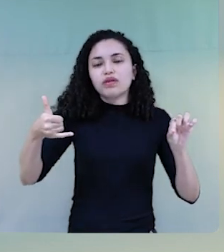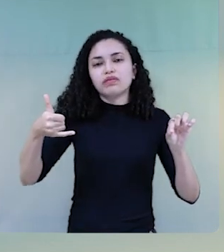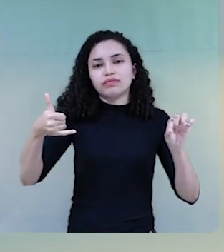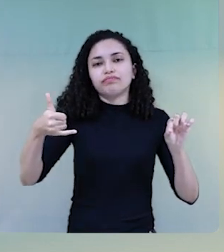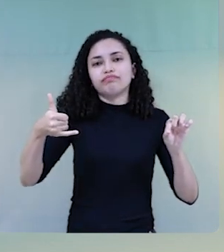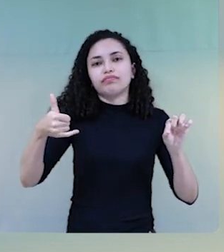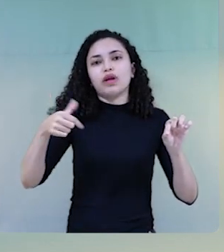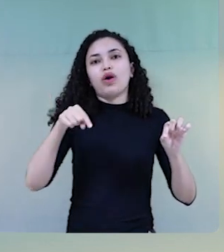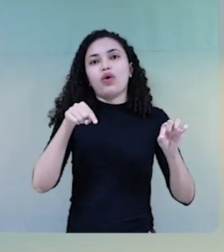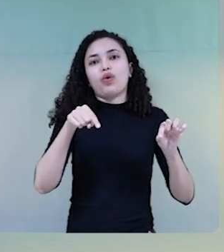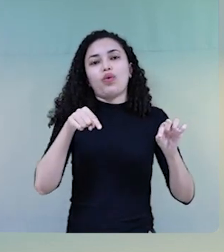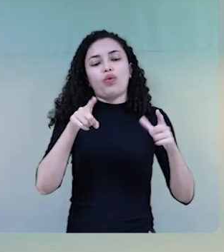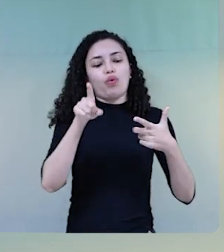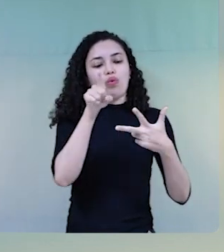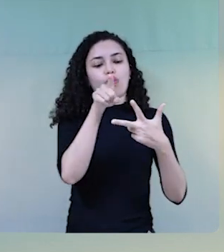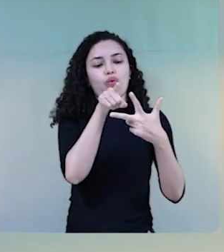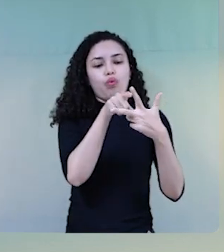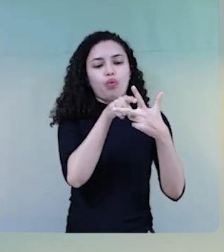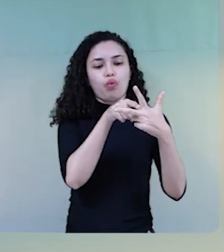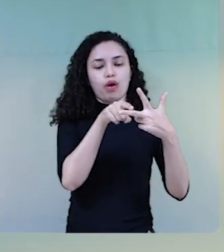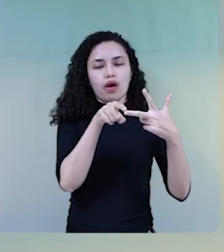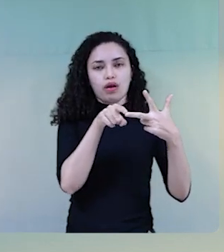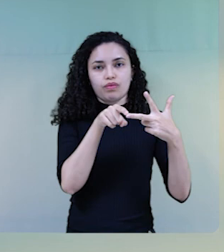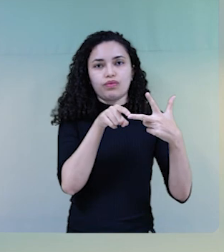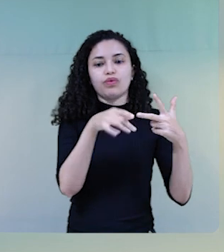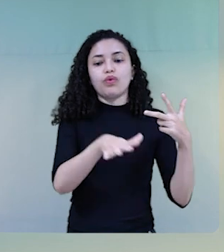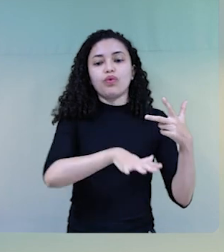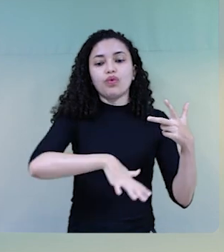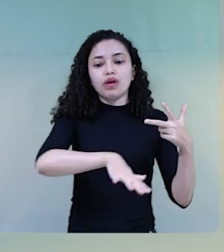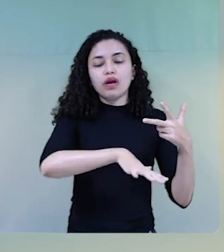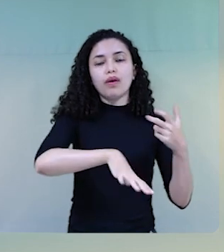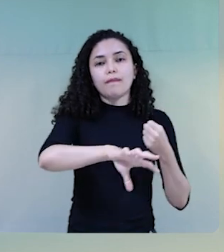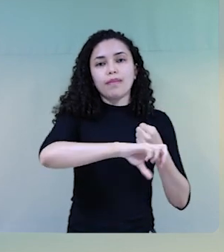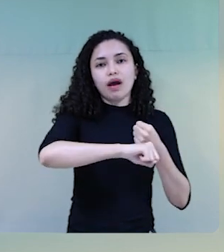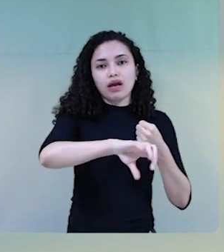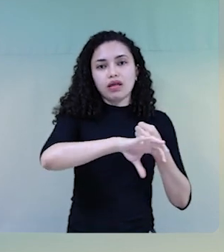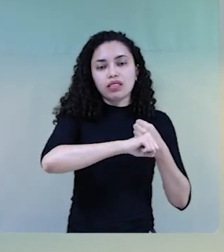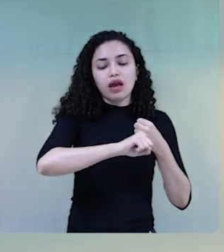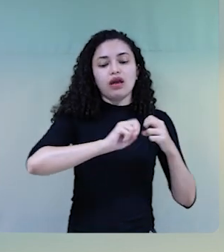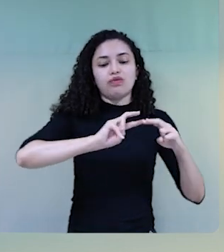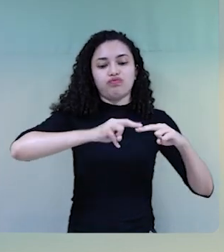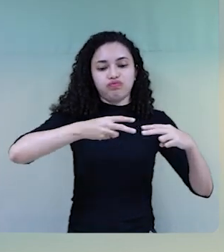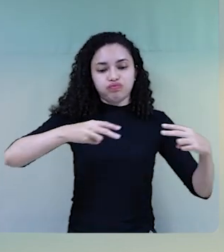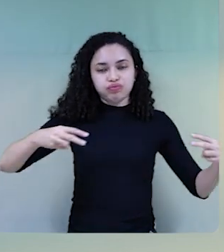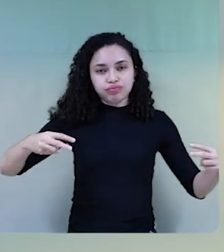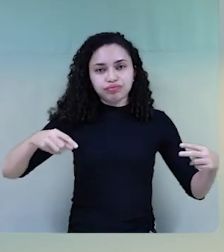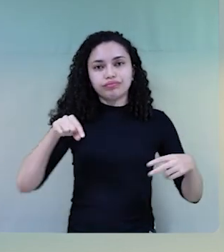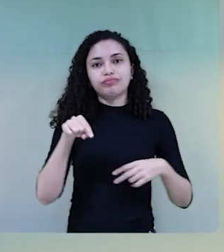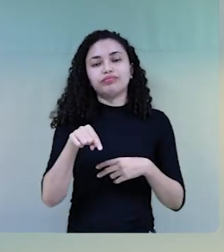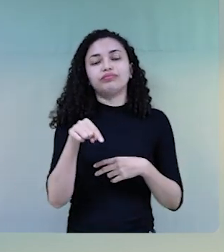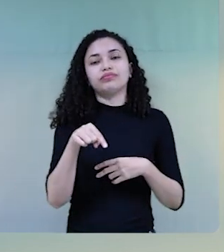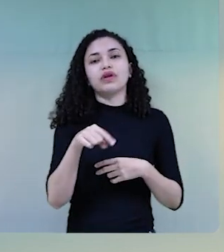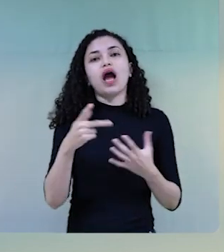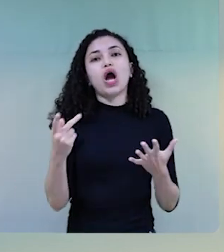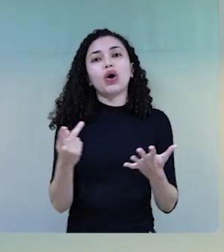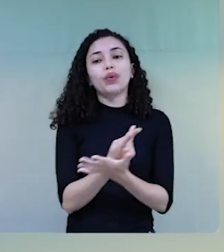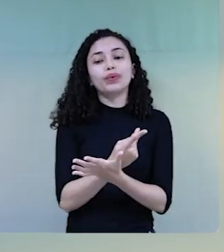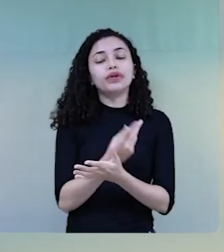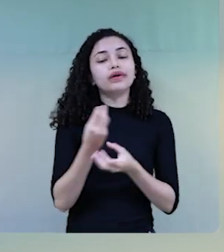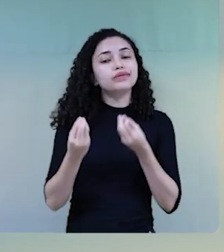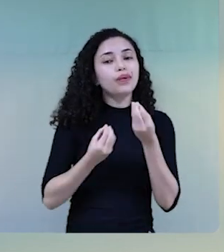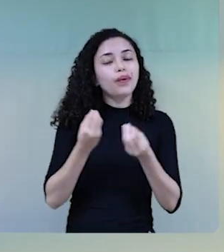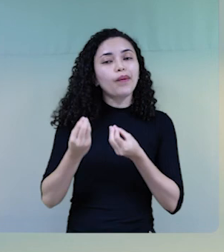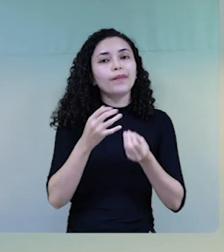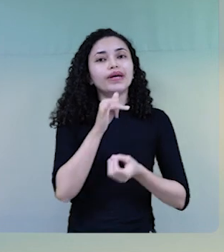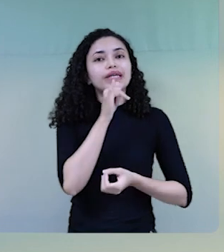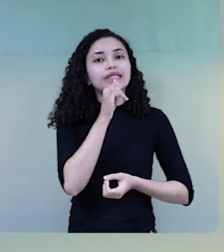ângulo entre o campo magnético e a corrente, tá? Entenda que isso aqui acontece quando? Quando você tem, por